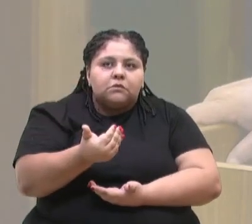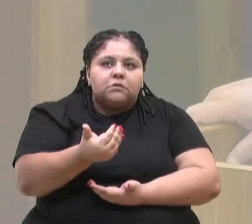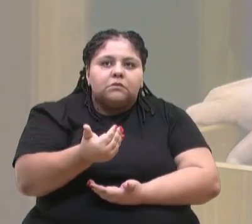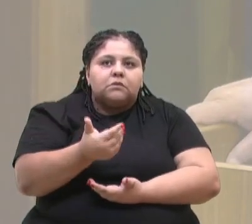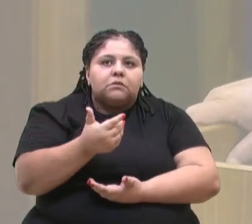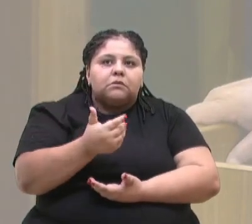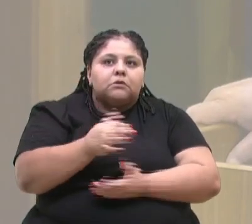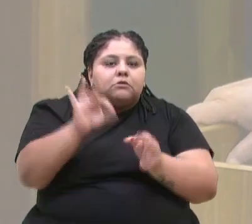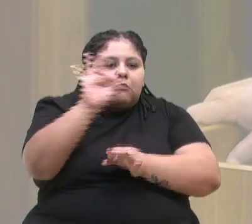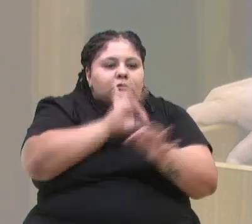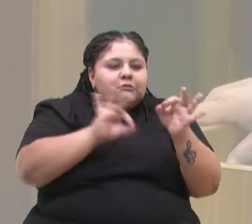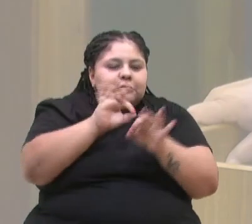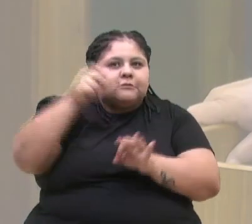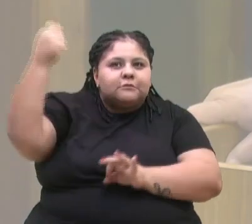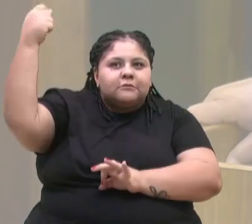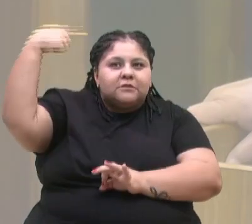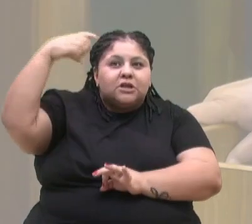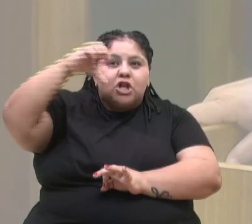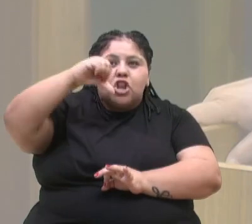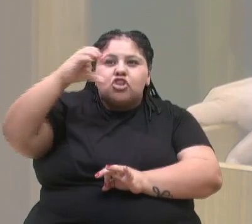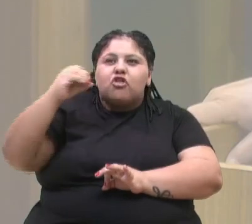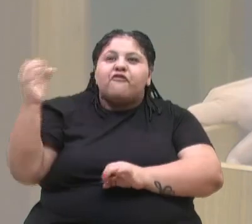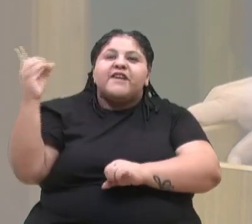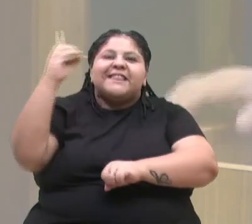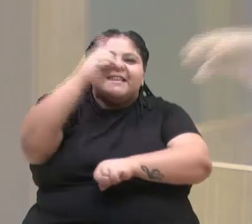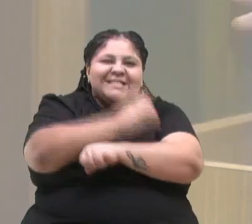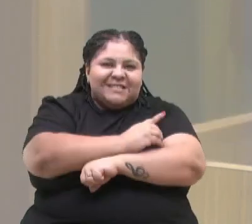conserto de lâmpada faz 90 dias, novembro,